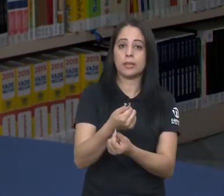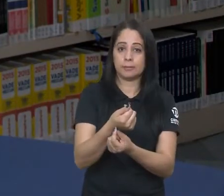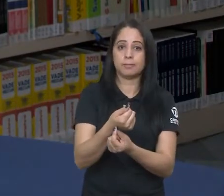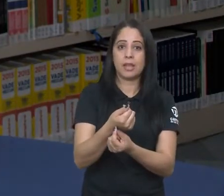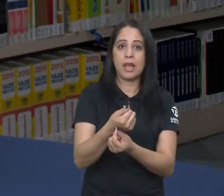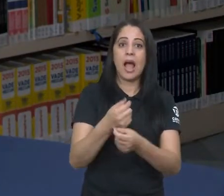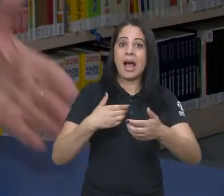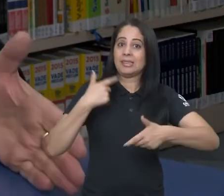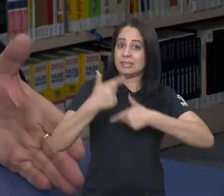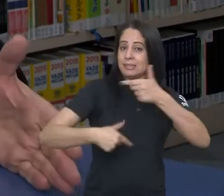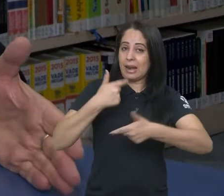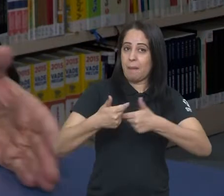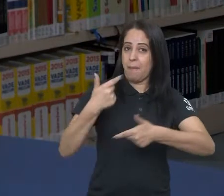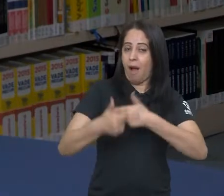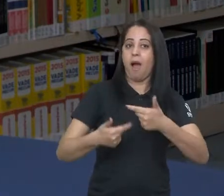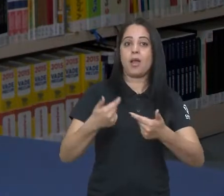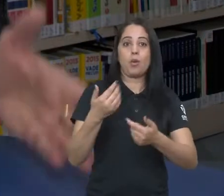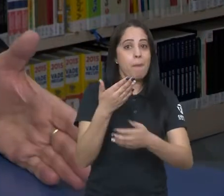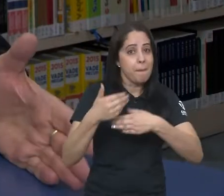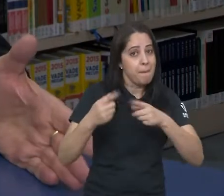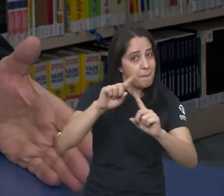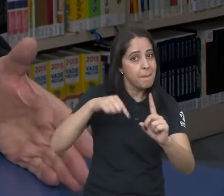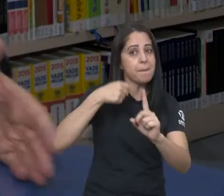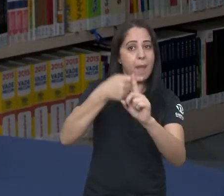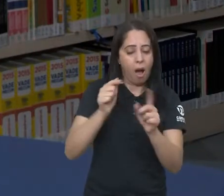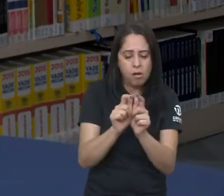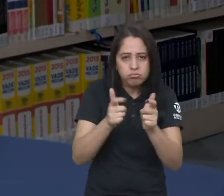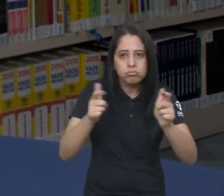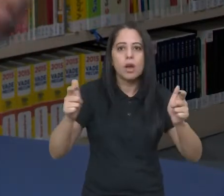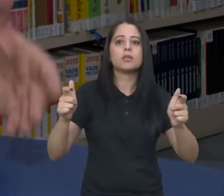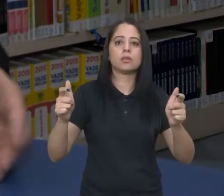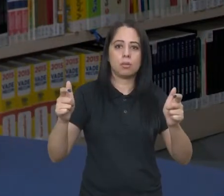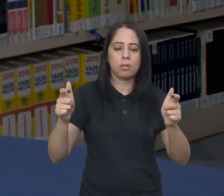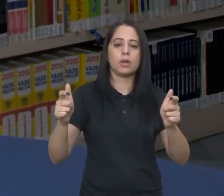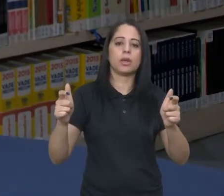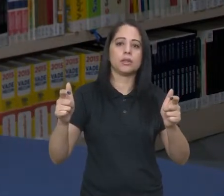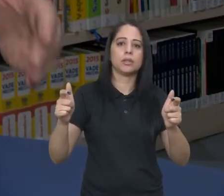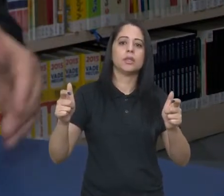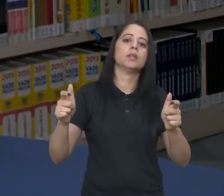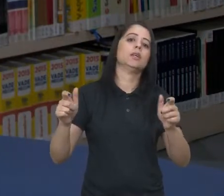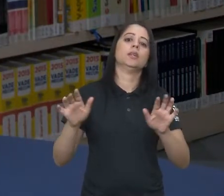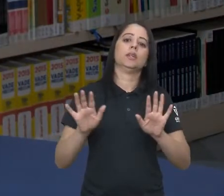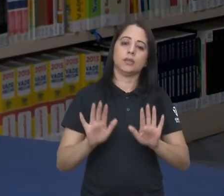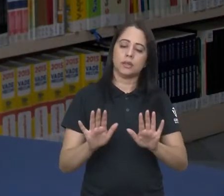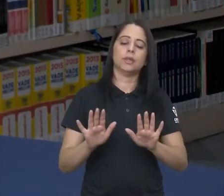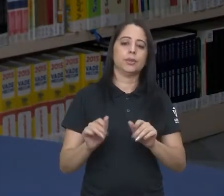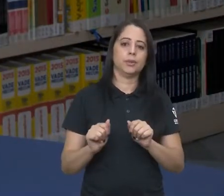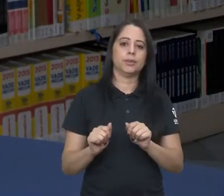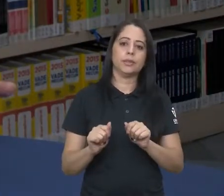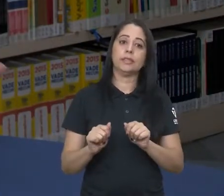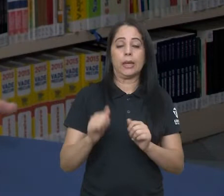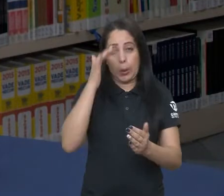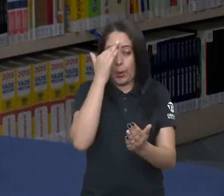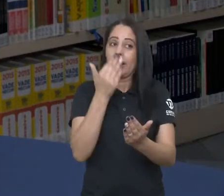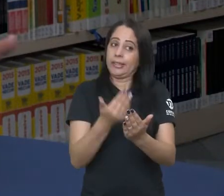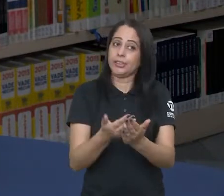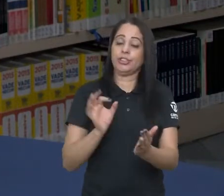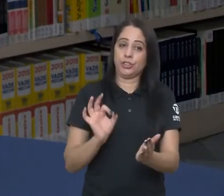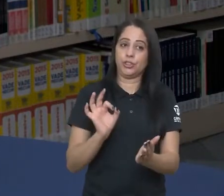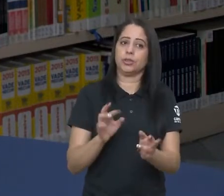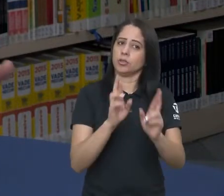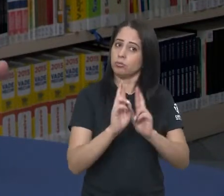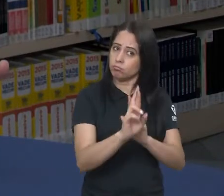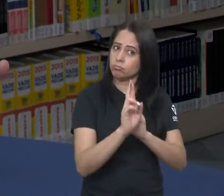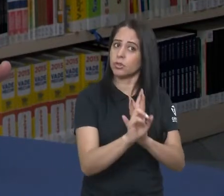gerando emprego as pessoas vão gastar, a empresa vai produzir mais, aí vai estar aquele círculo ao contrário. Então eu estou